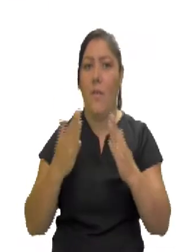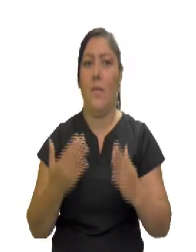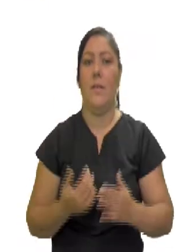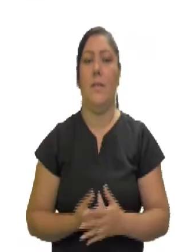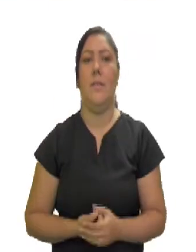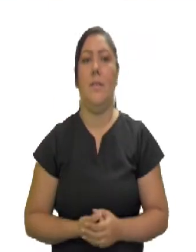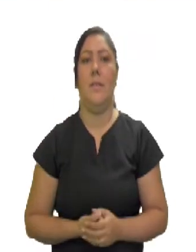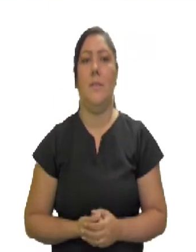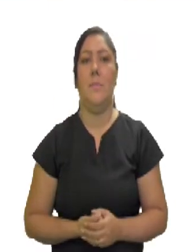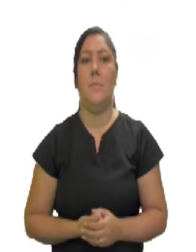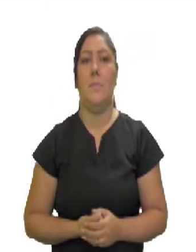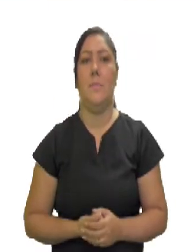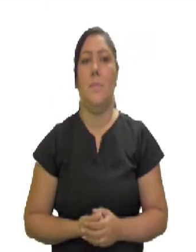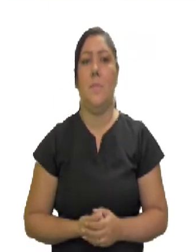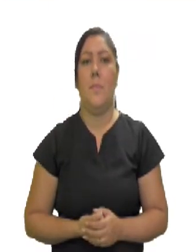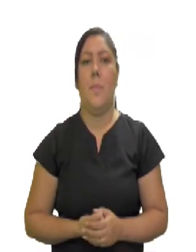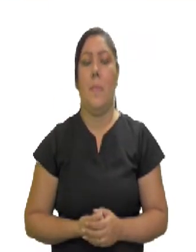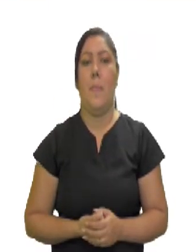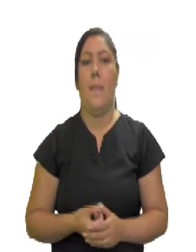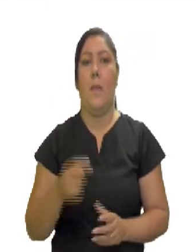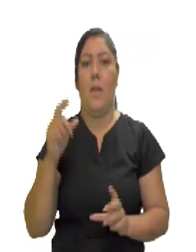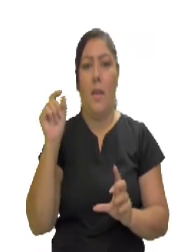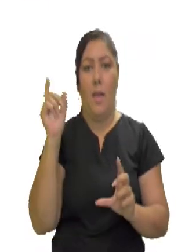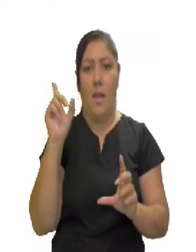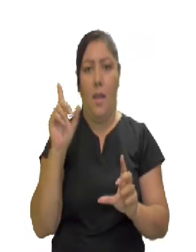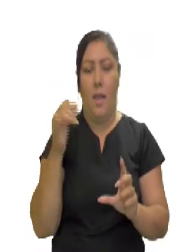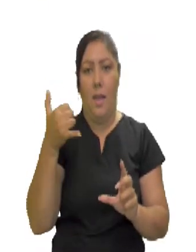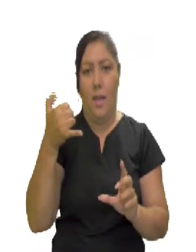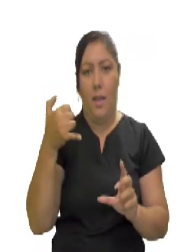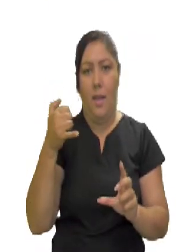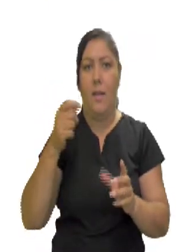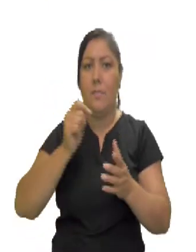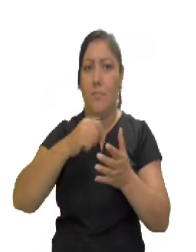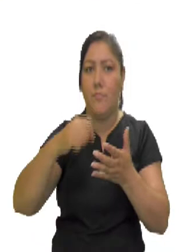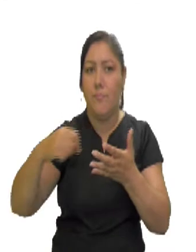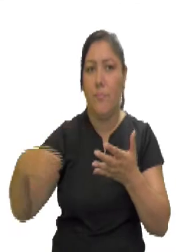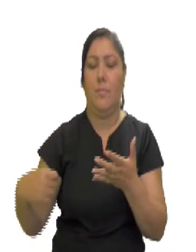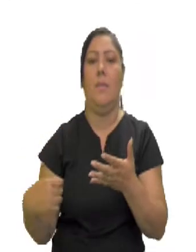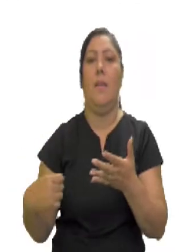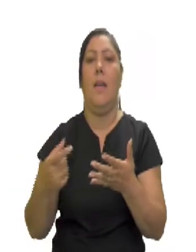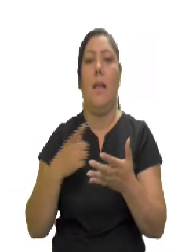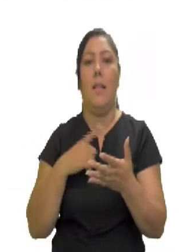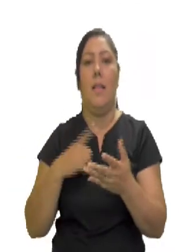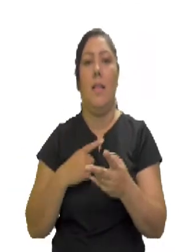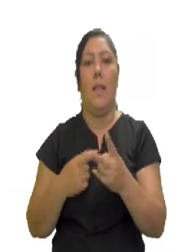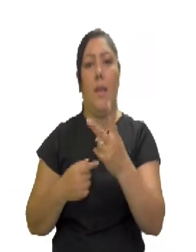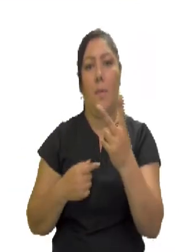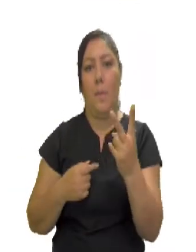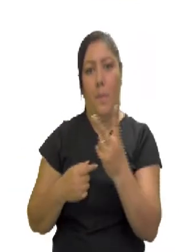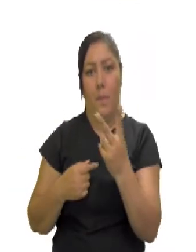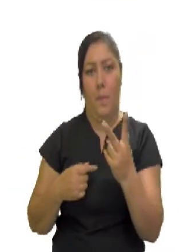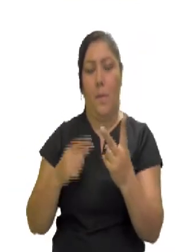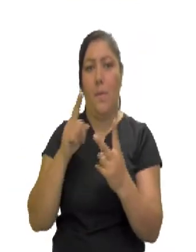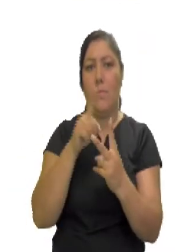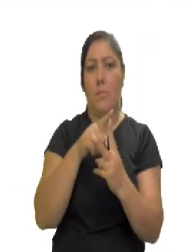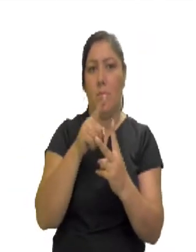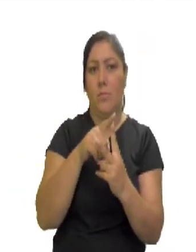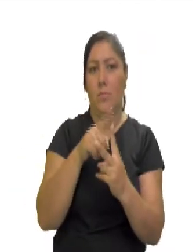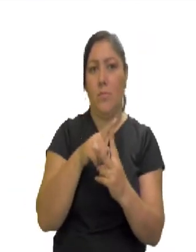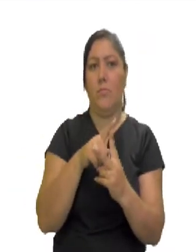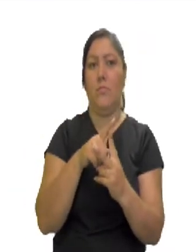Caneta. Nós temos ali a sílaba tônica e a sílaba átona. É considerada